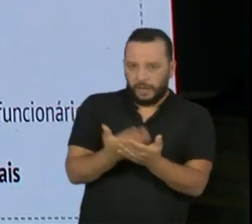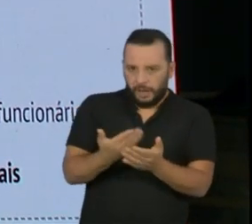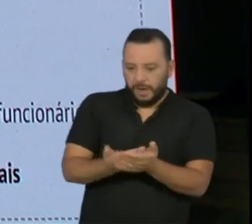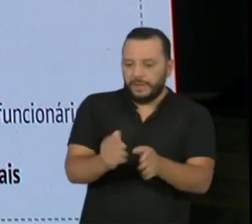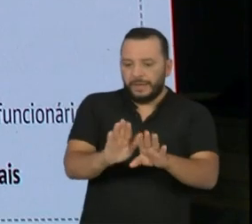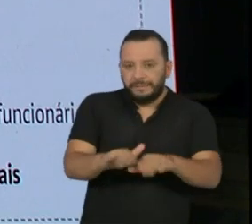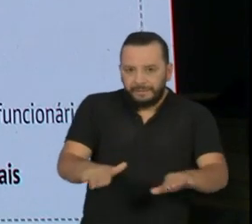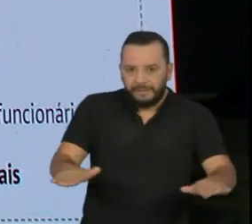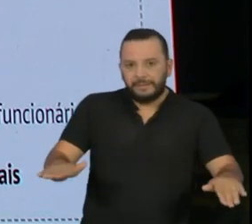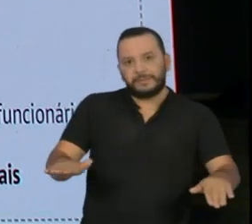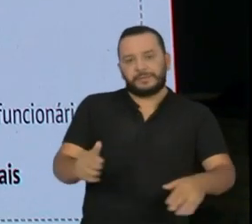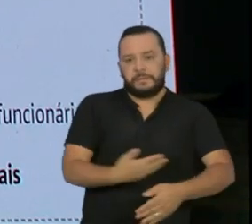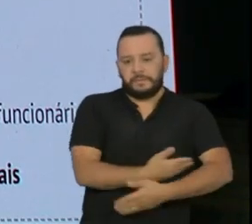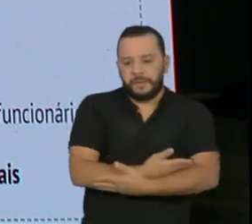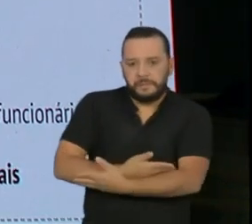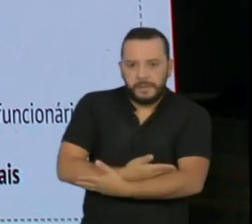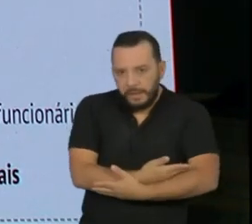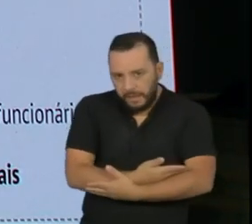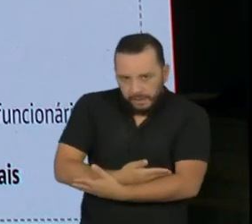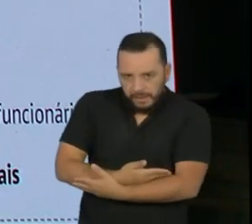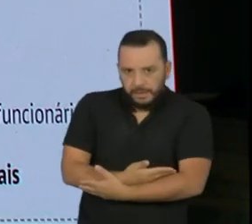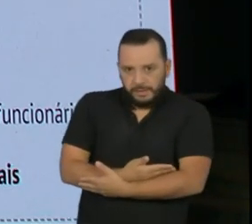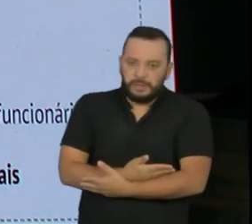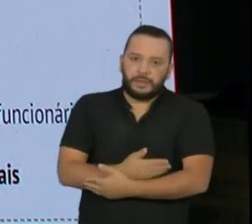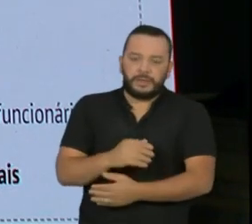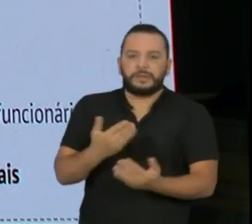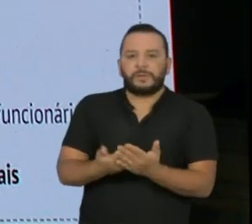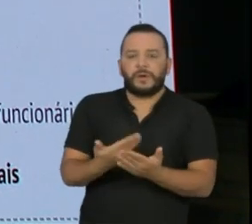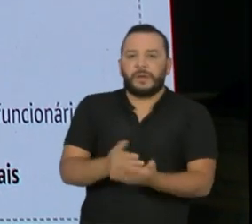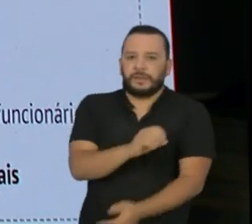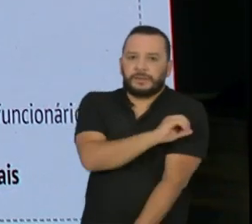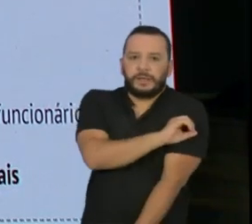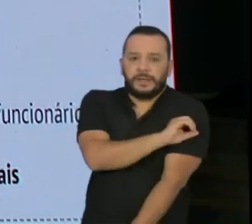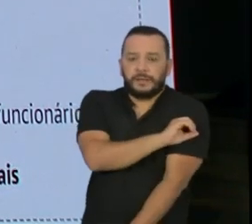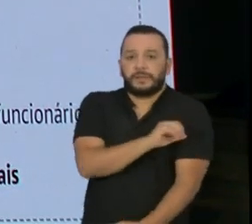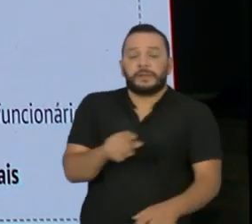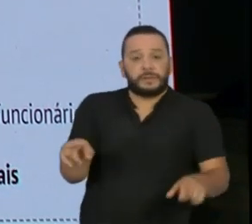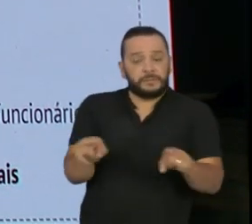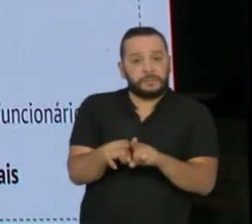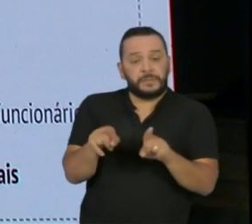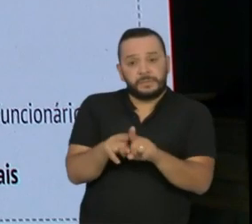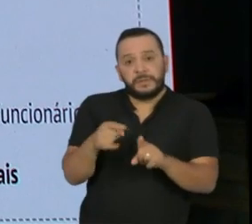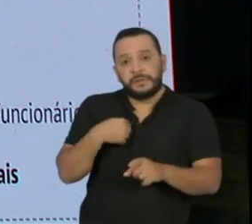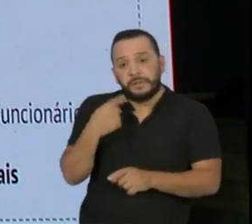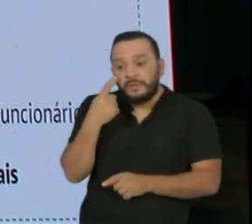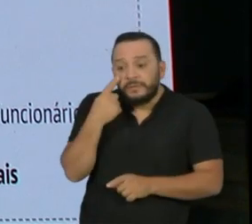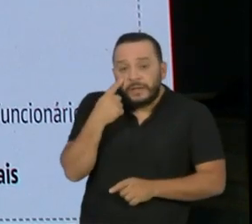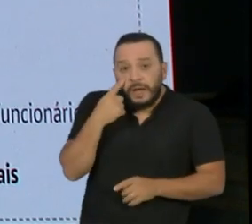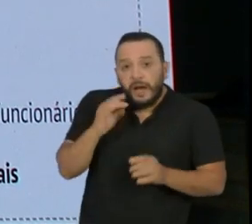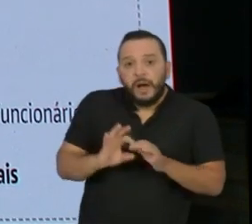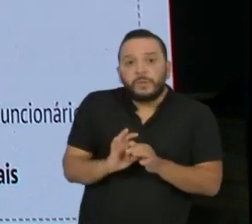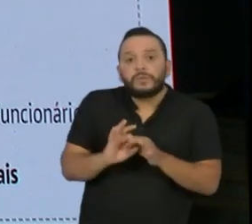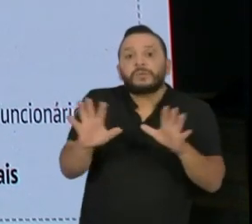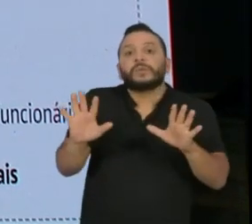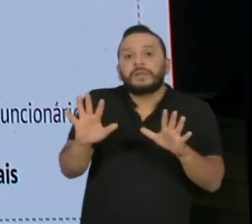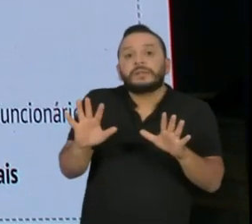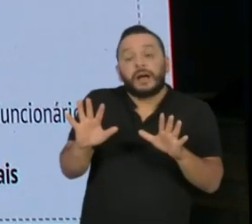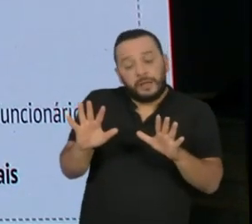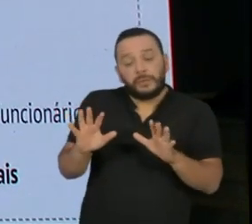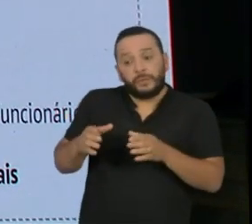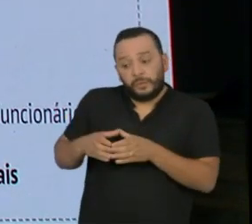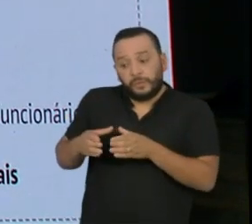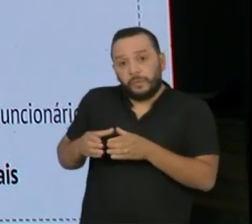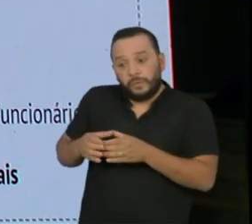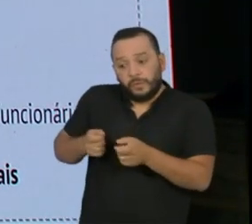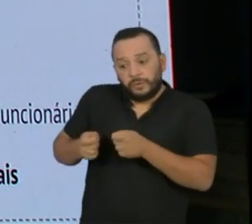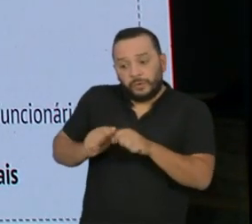sempre observando para regiões específicas autorizadas pelo Comitê de Contingência e pela